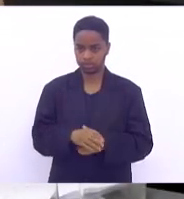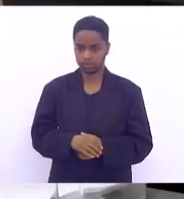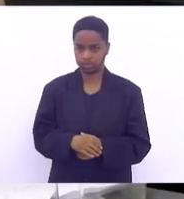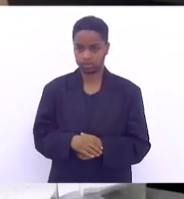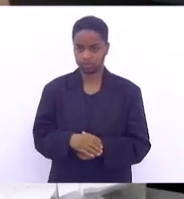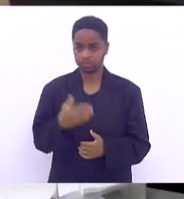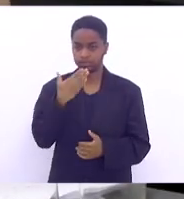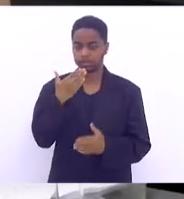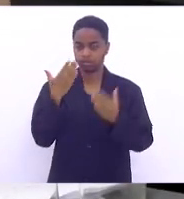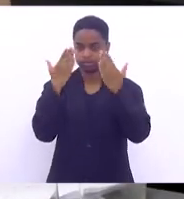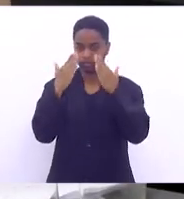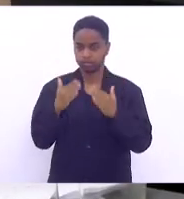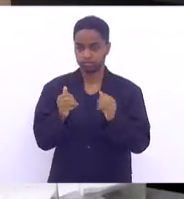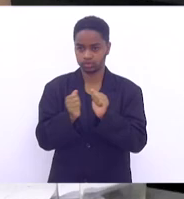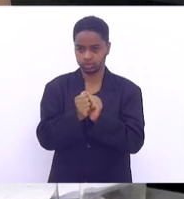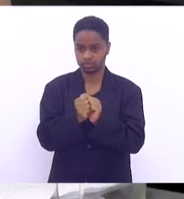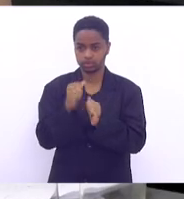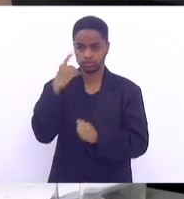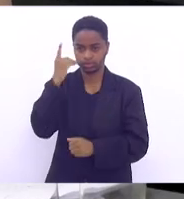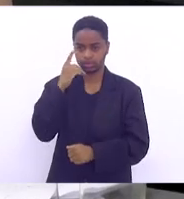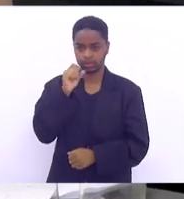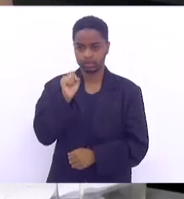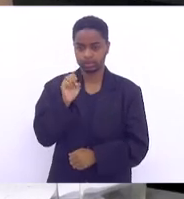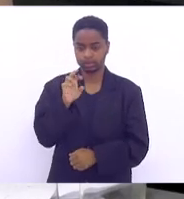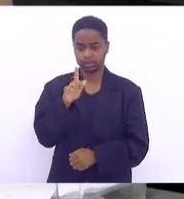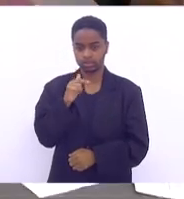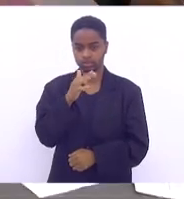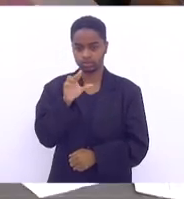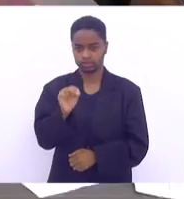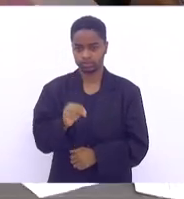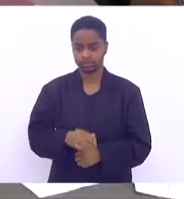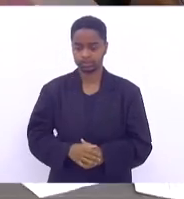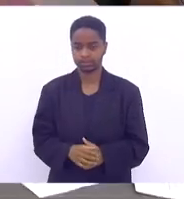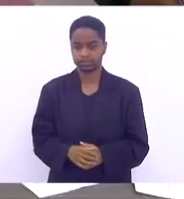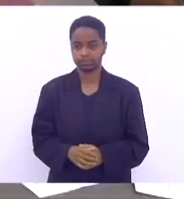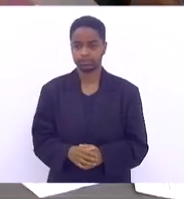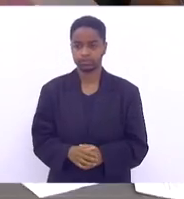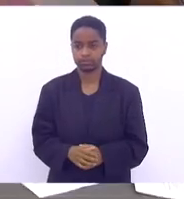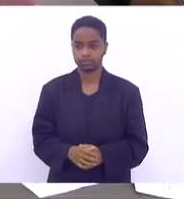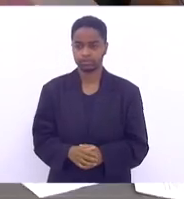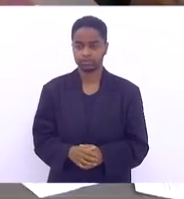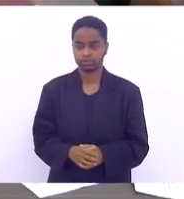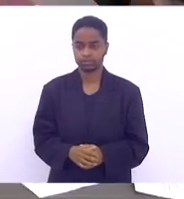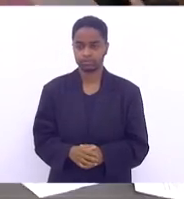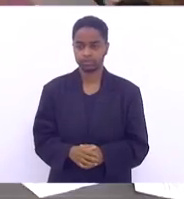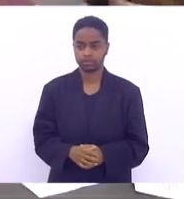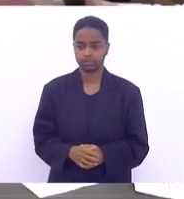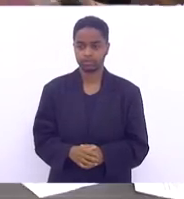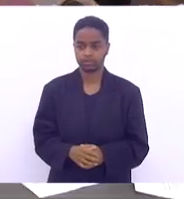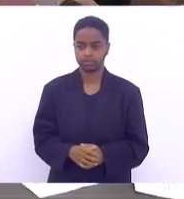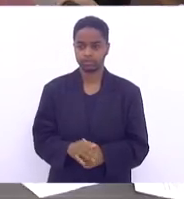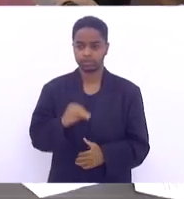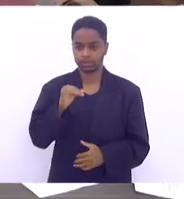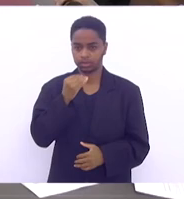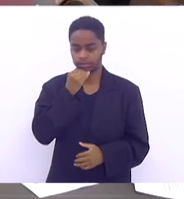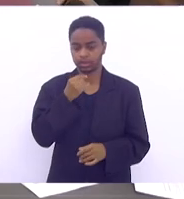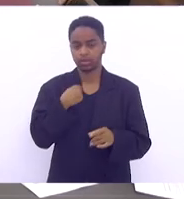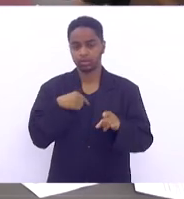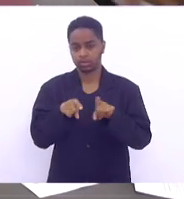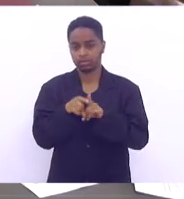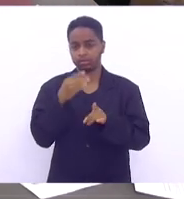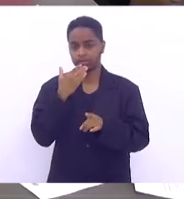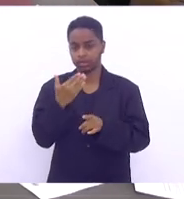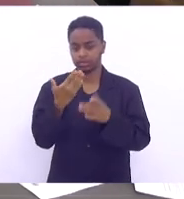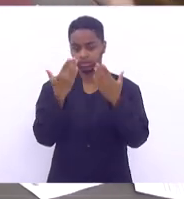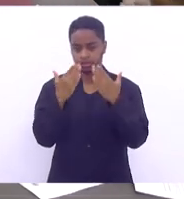Presidente, se puder pedir vista conjunta com o deputado Serginho... Perfeito. Também senhor pedi vista, presidente. Aproveitando o embalo, também pedi vista. Perfeito.